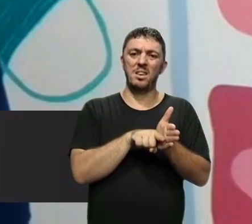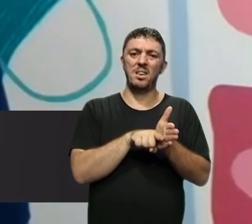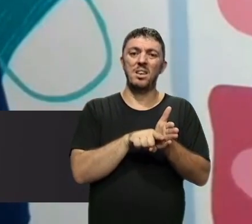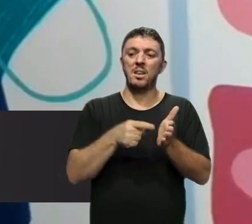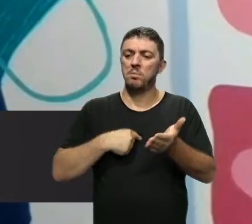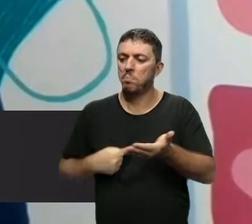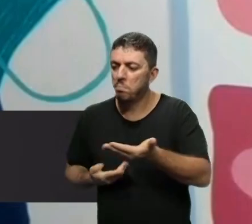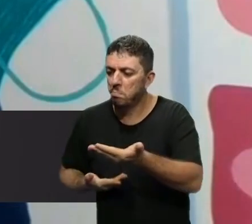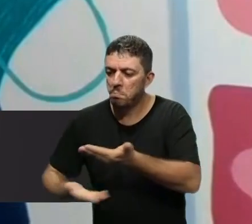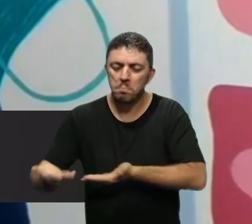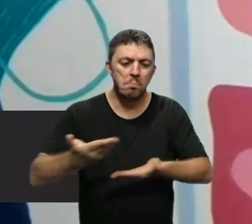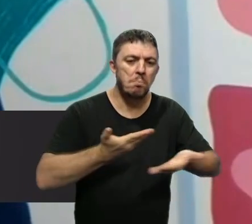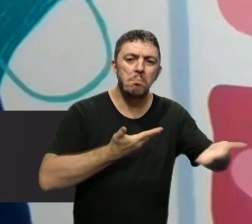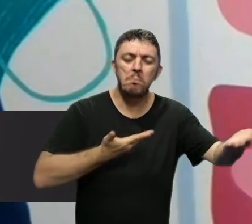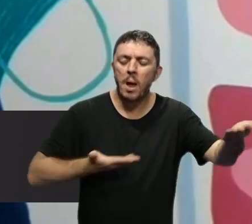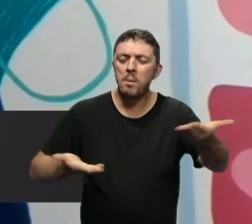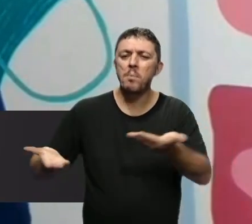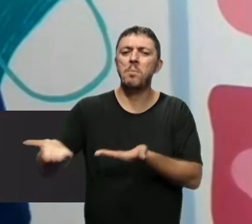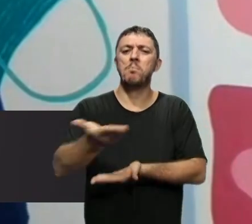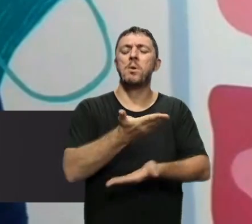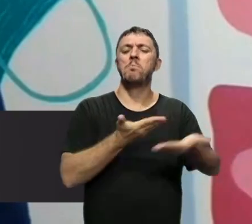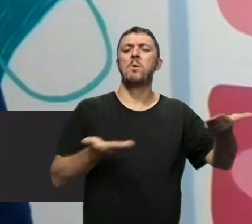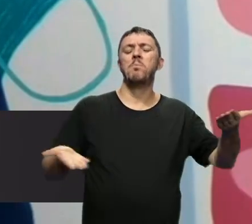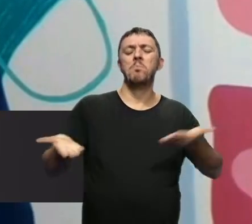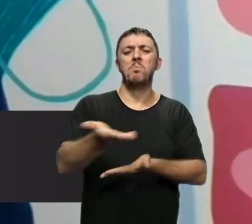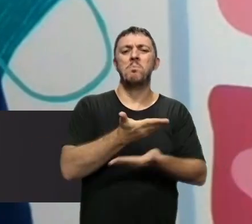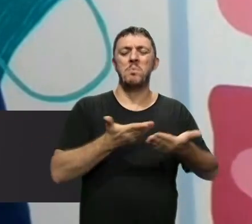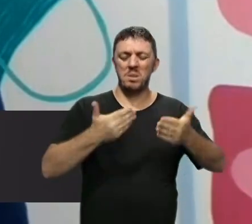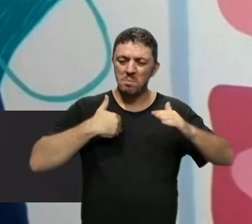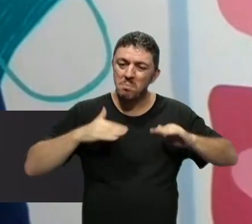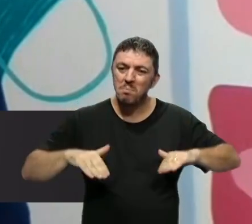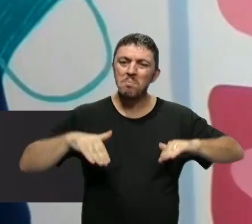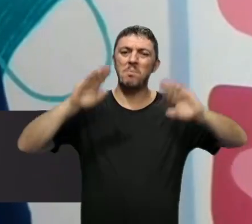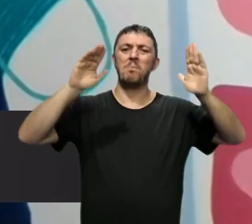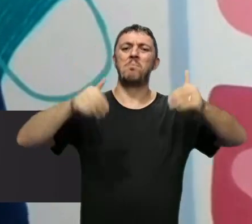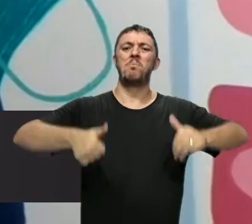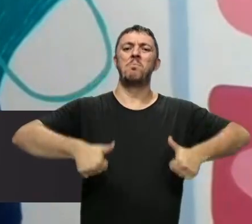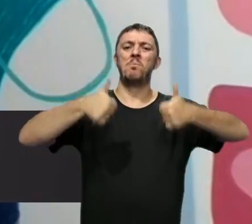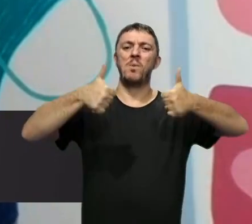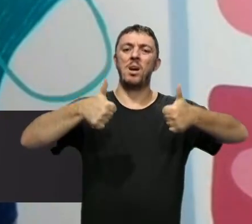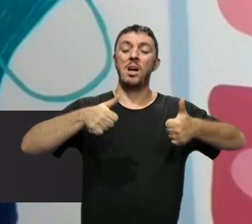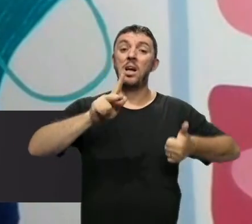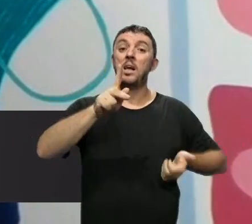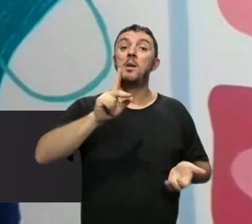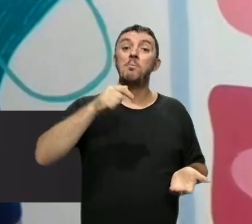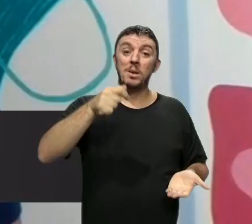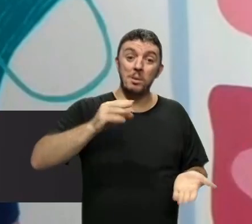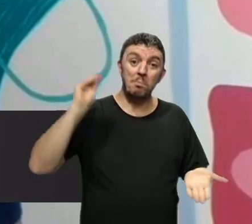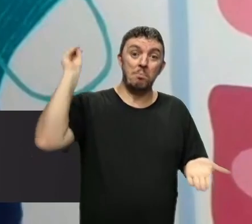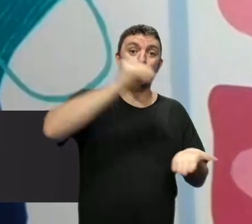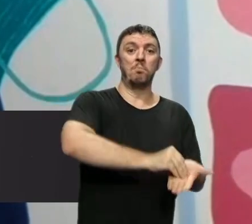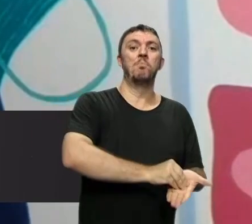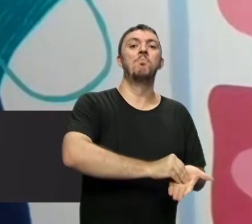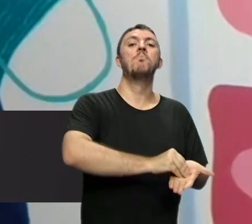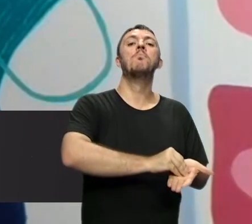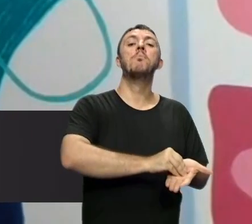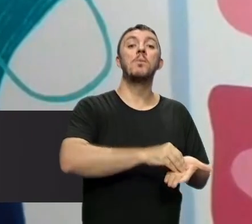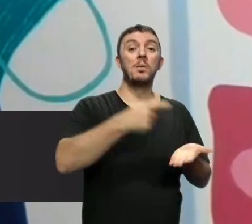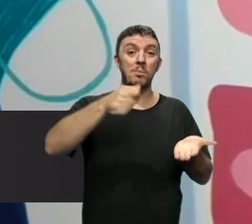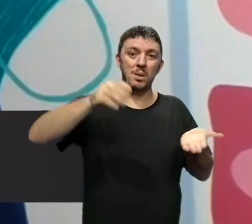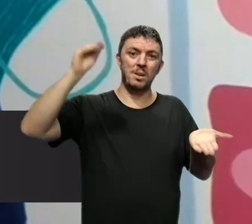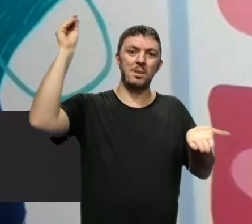nossos pares para encontrar possibilidades, e sempre registra e documenta, porque